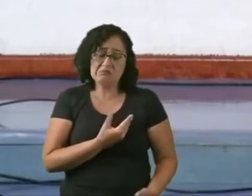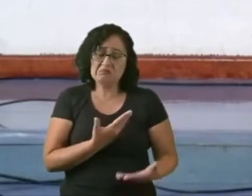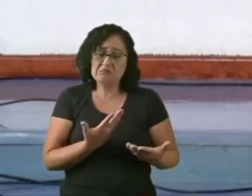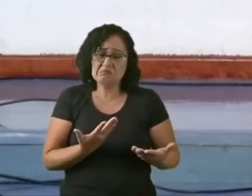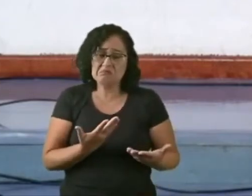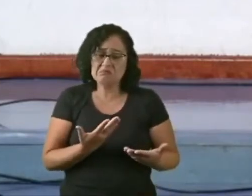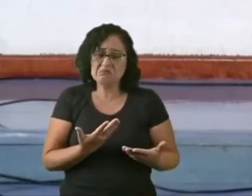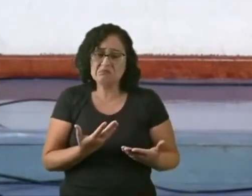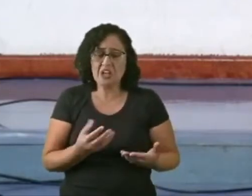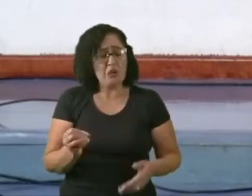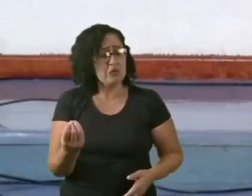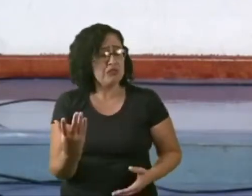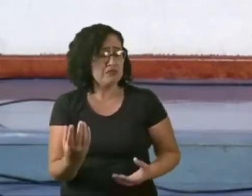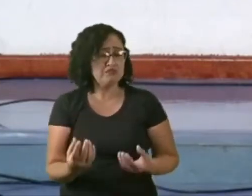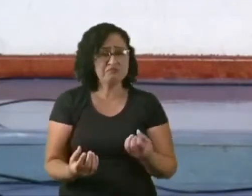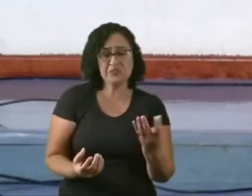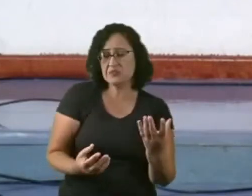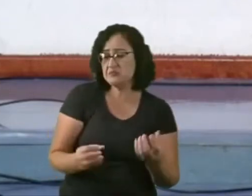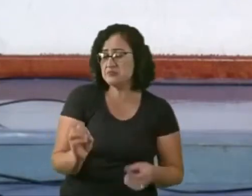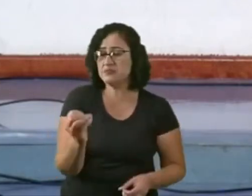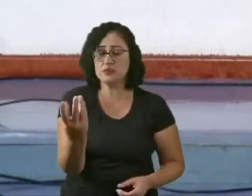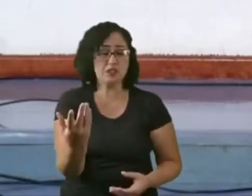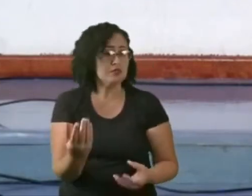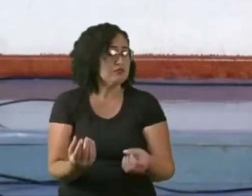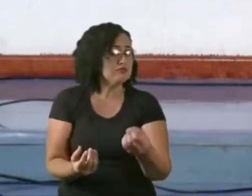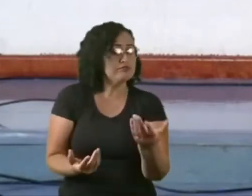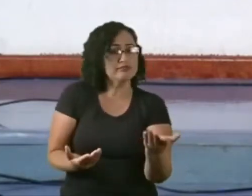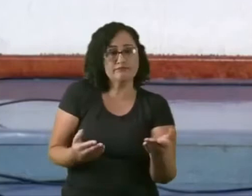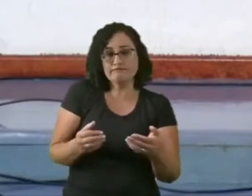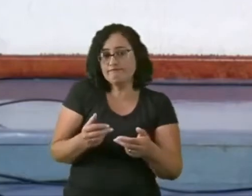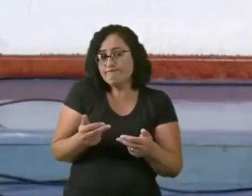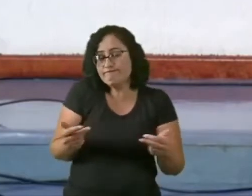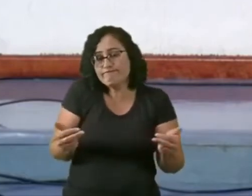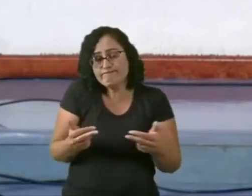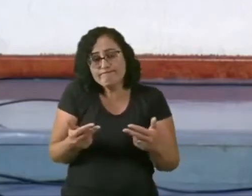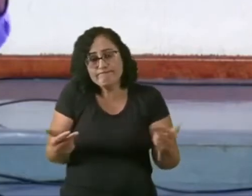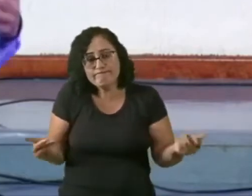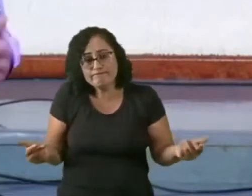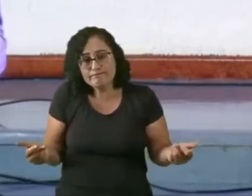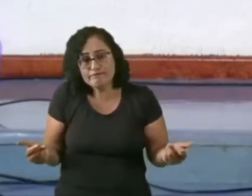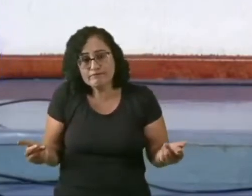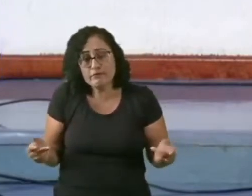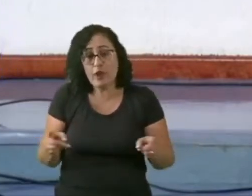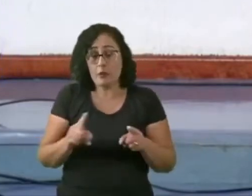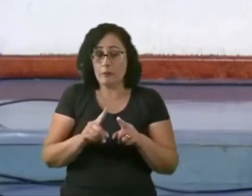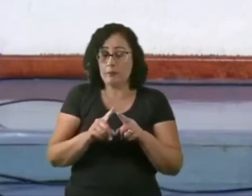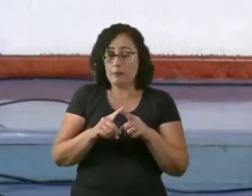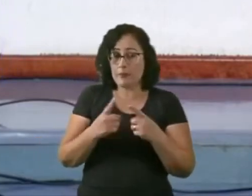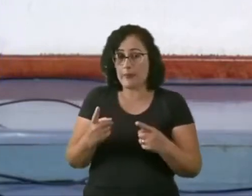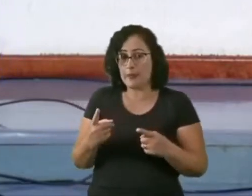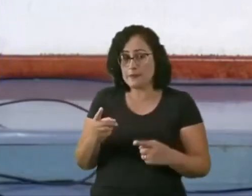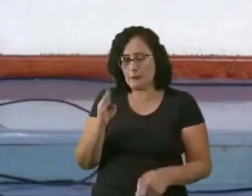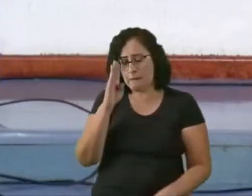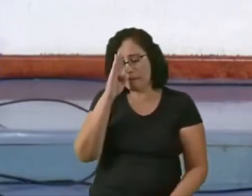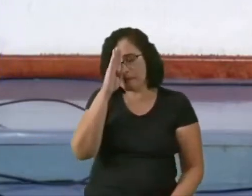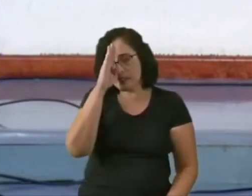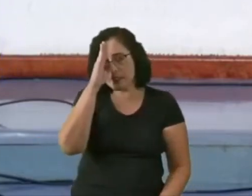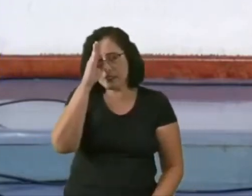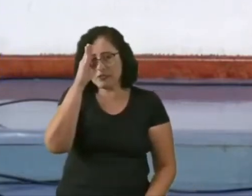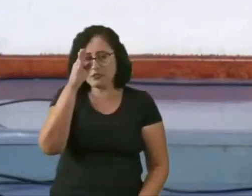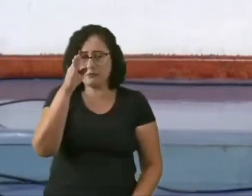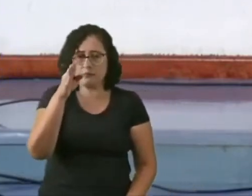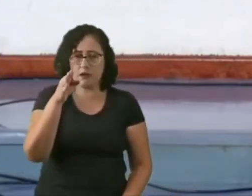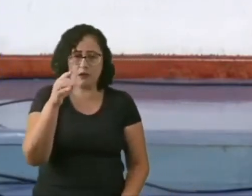mas é extremamente importante que durante todo esse percurso, nós façamos